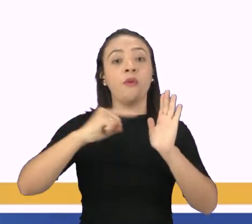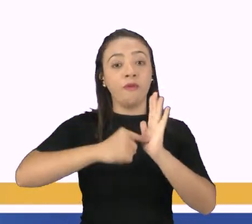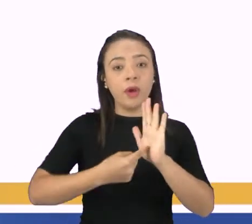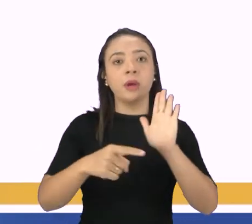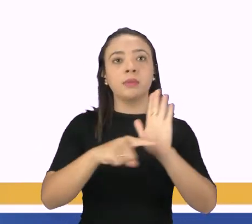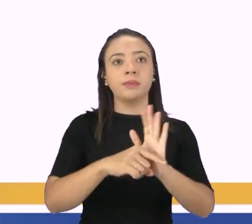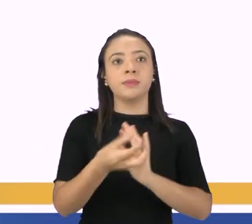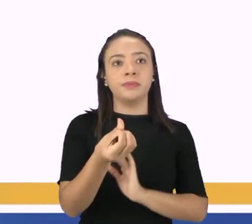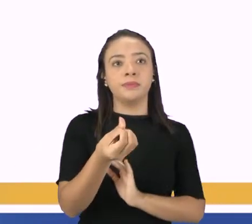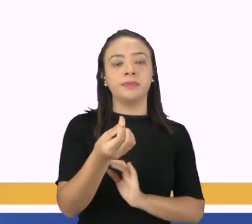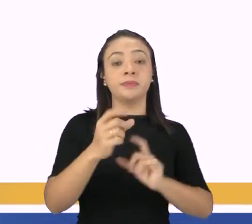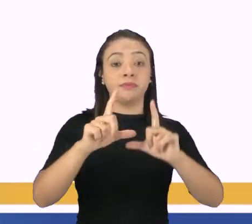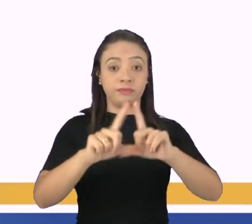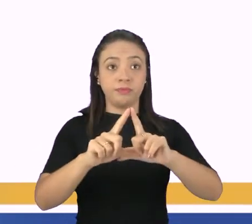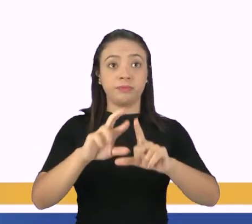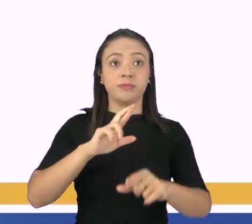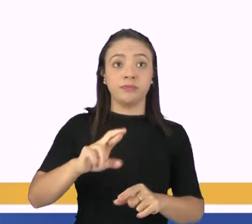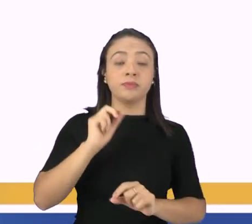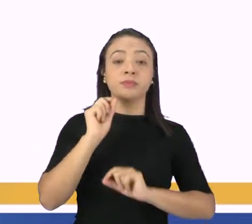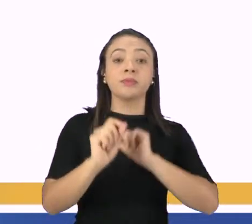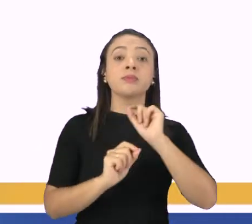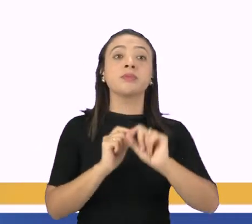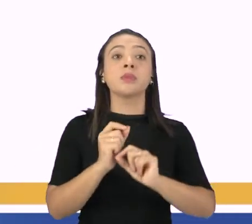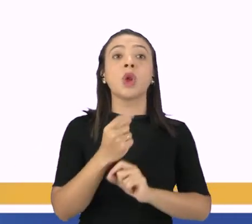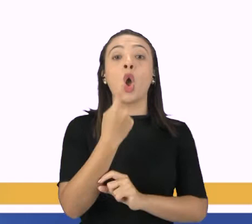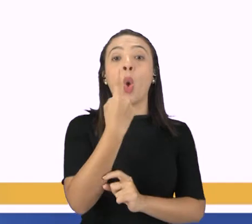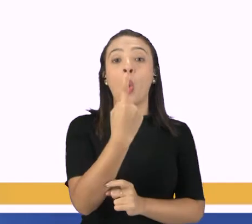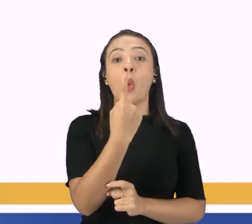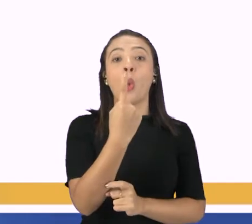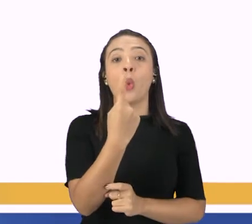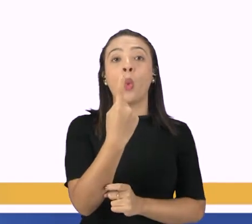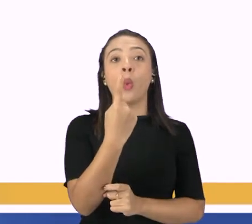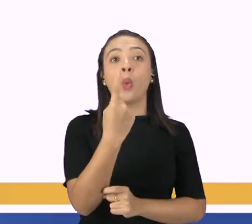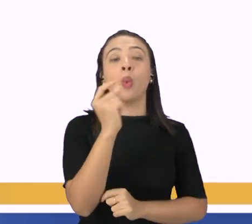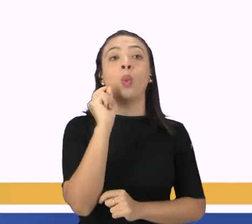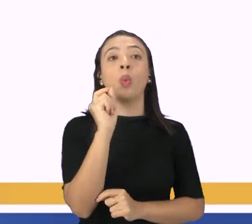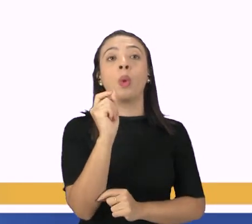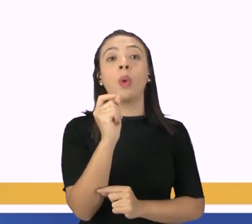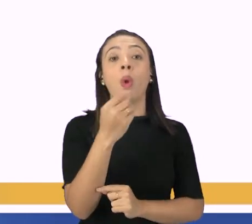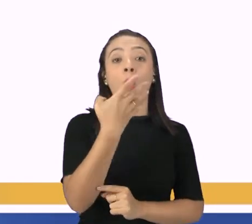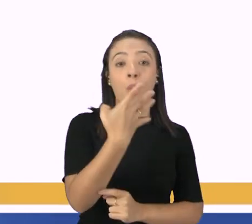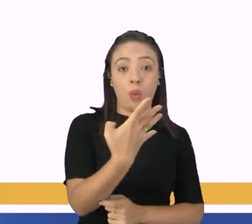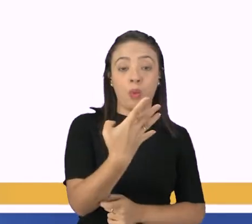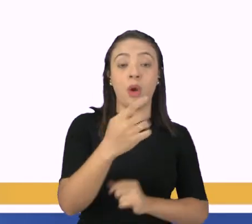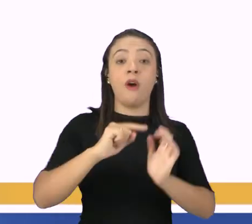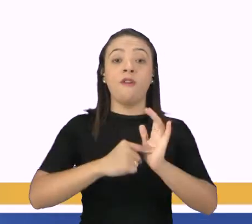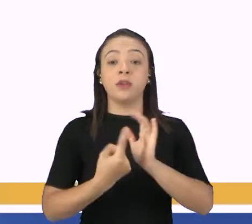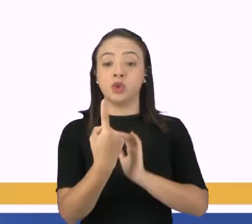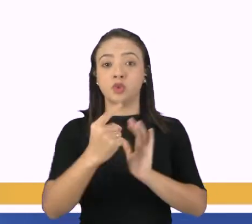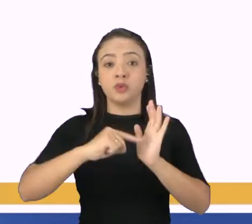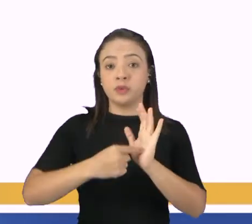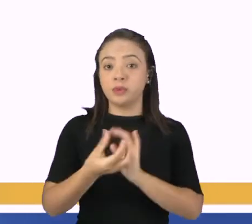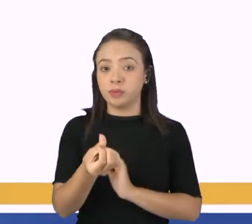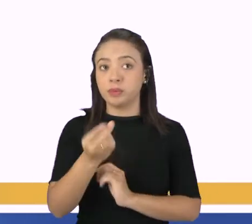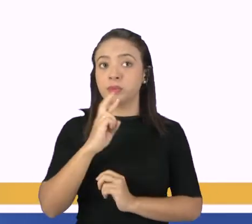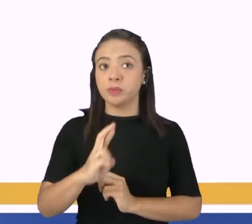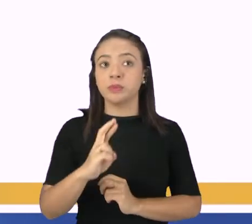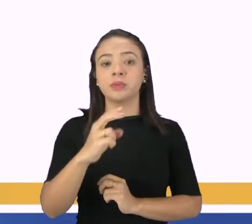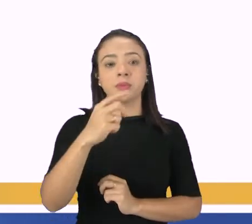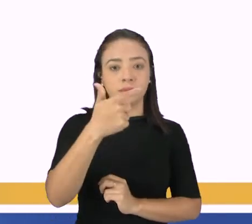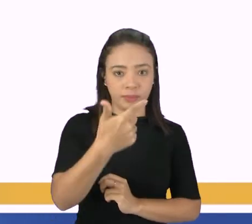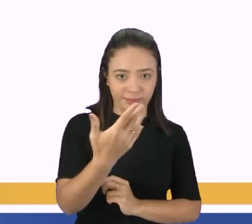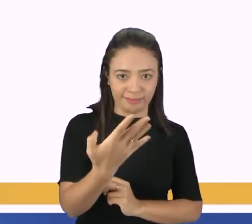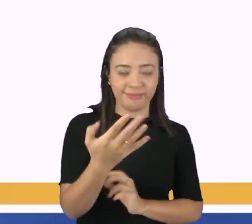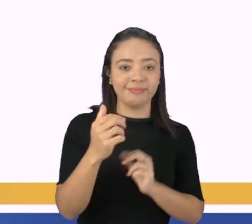Observe que menos 1² é igual a 1 positivo. Se multiplicarmos 4 vezes 1 vezes 6, temos